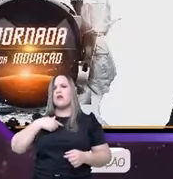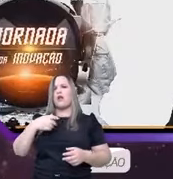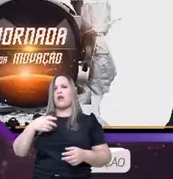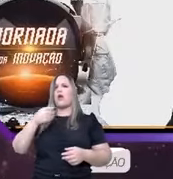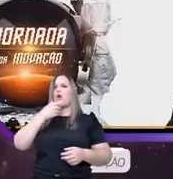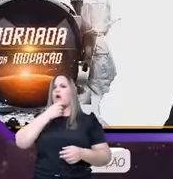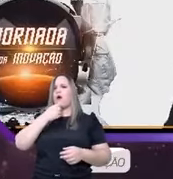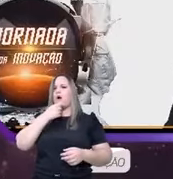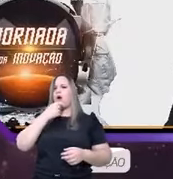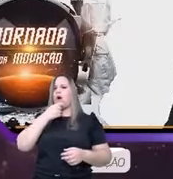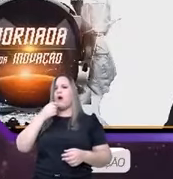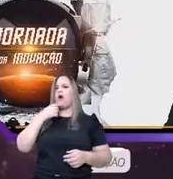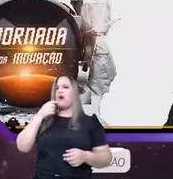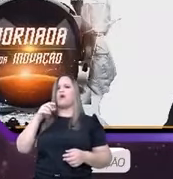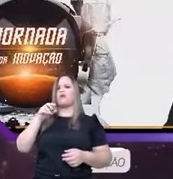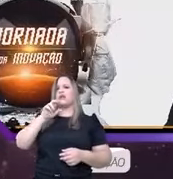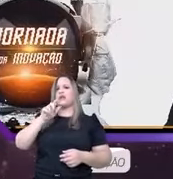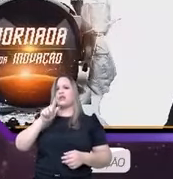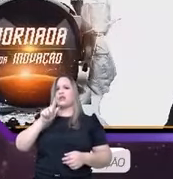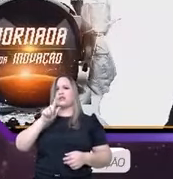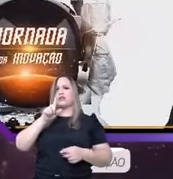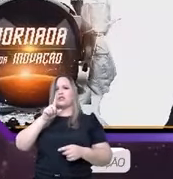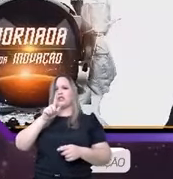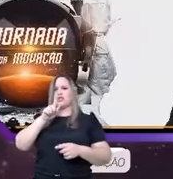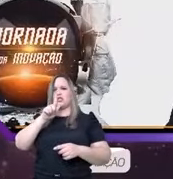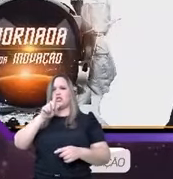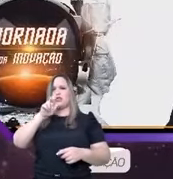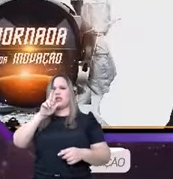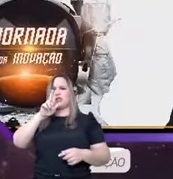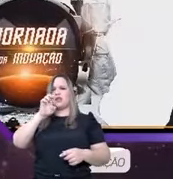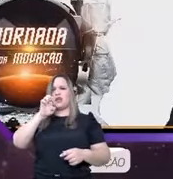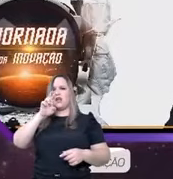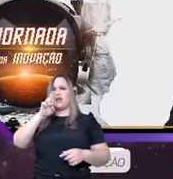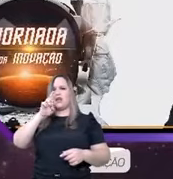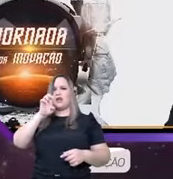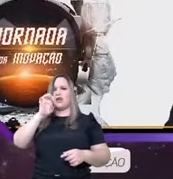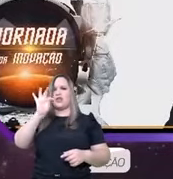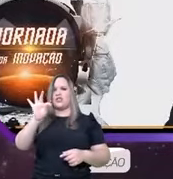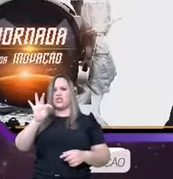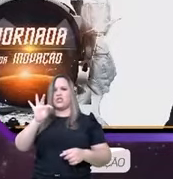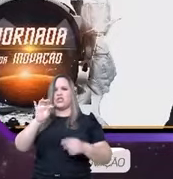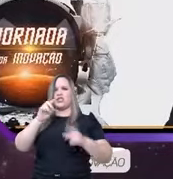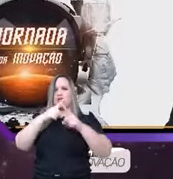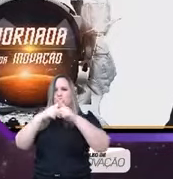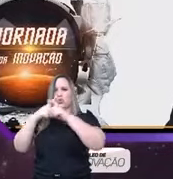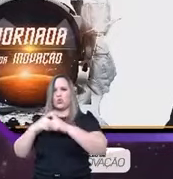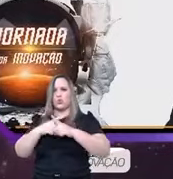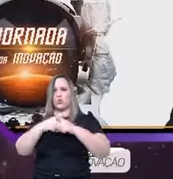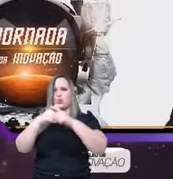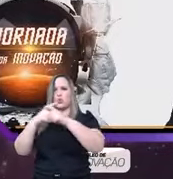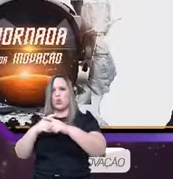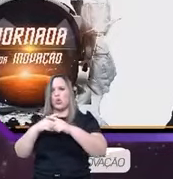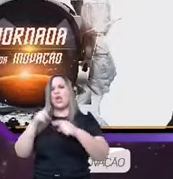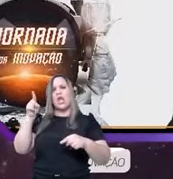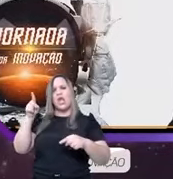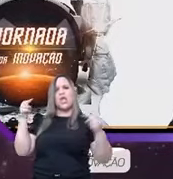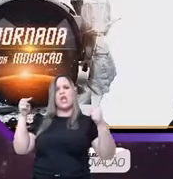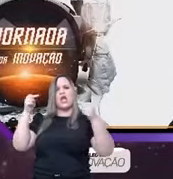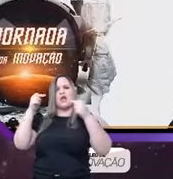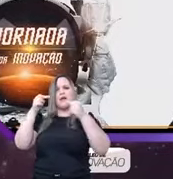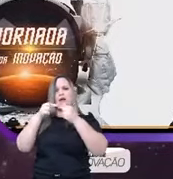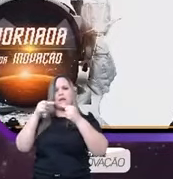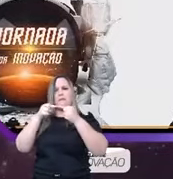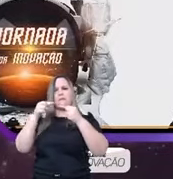chamado Garrett Morgan, que ele tem um livro chamado Imagens da Organização, onde ele aplica uma série de metáforas para